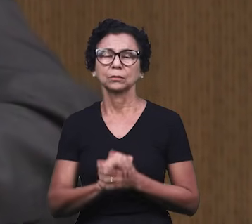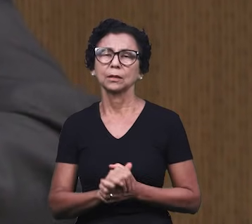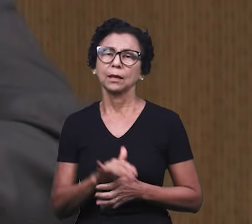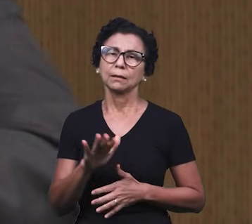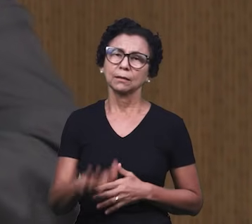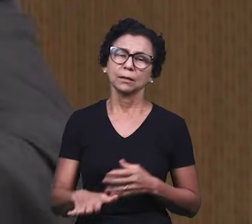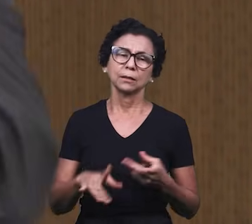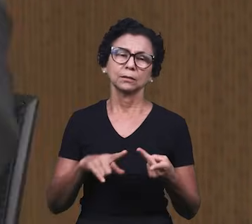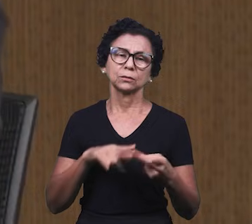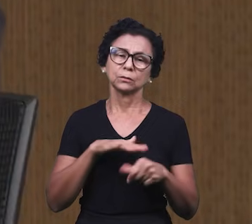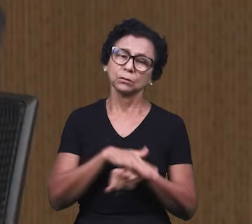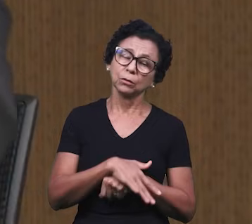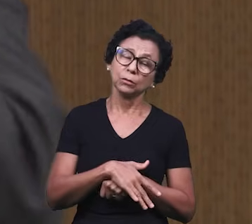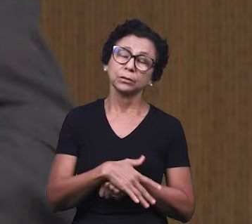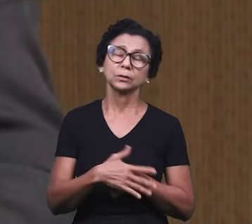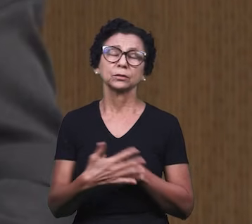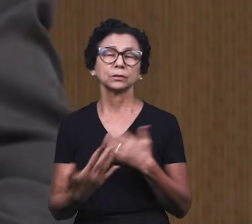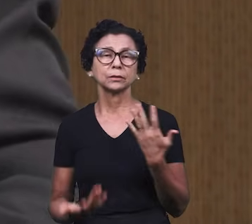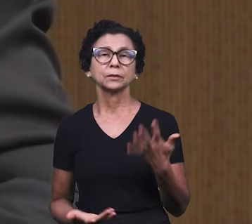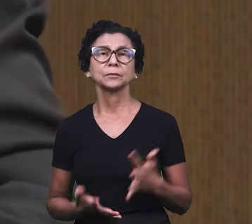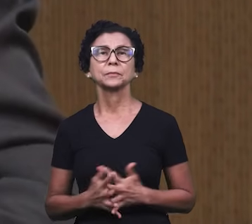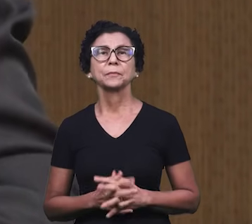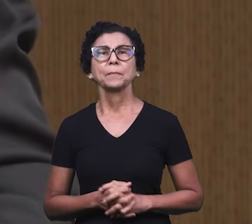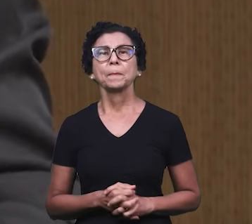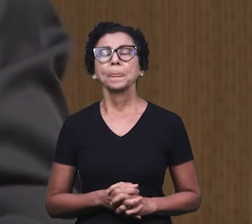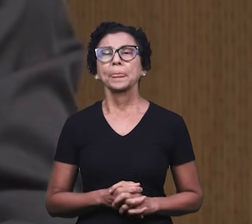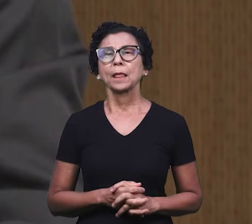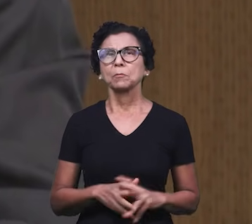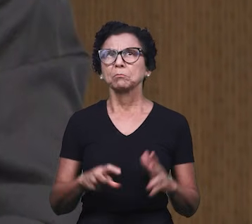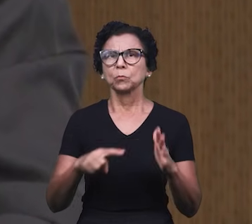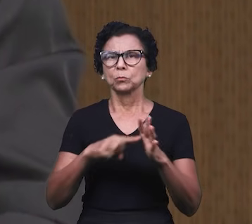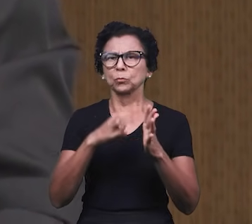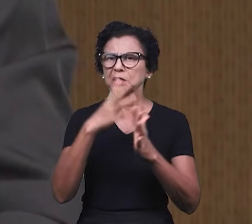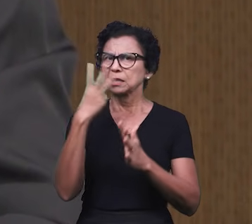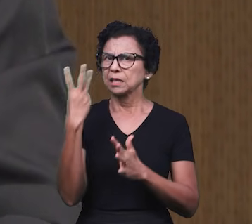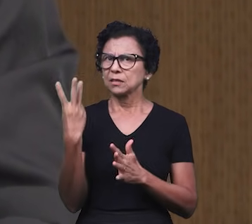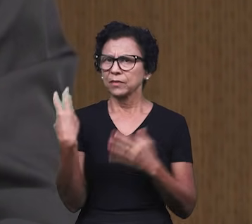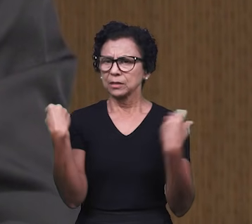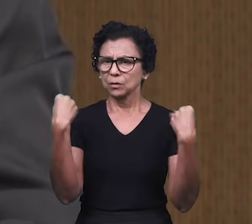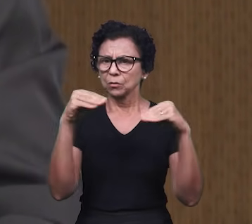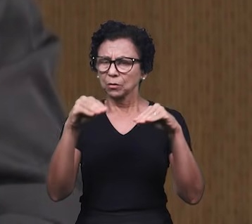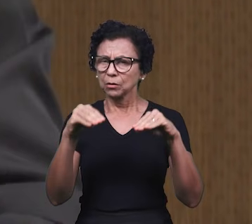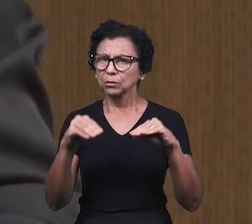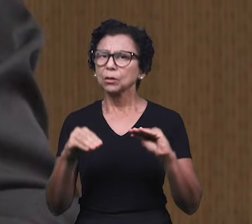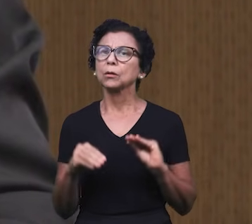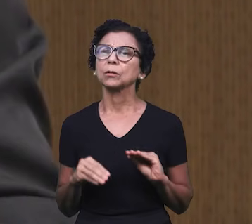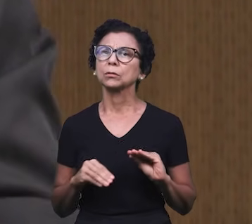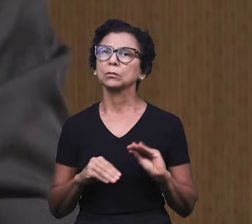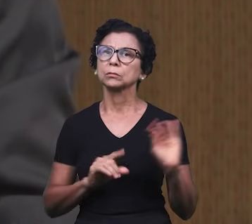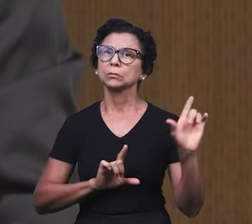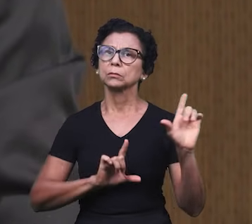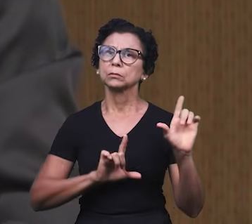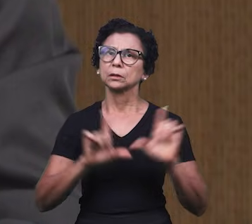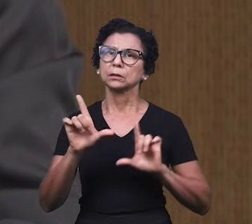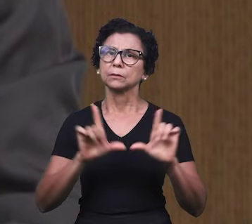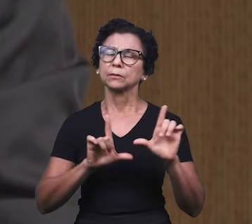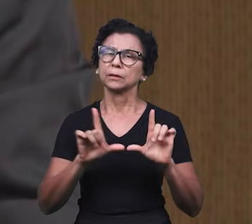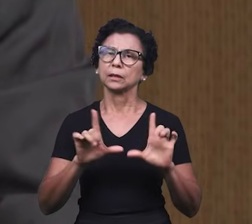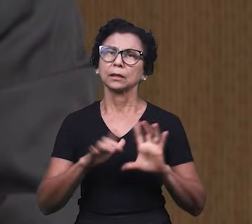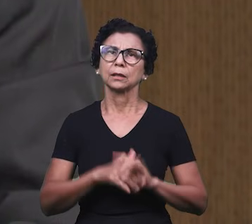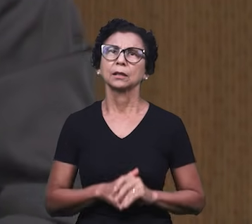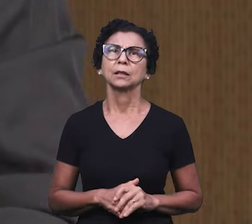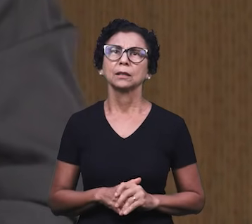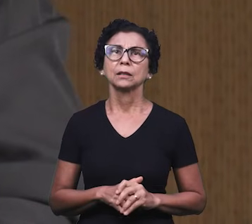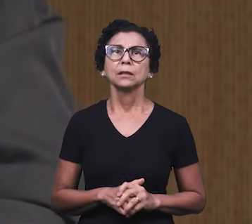noite, outro vê em outro momento, para que a pessoa tenha, pelo menos umas 3 vezes eu coloco, para que a pessoa tenha a oportunidade de ver aquilo ali. Depois não